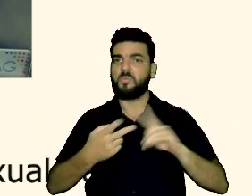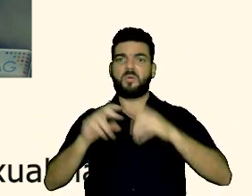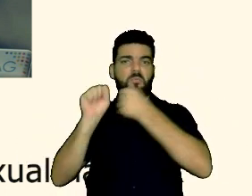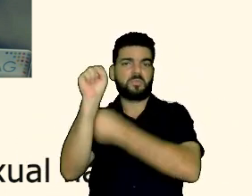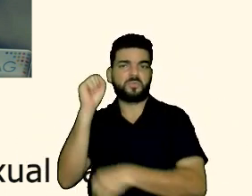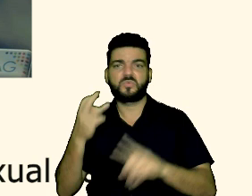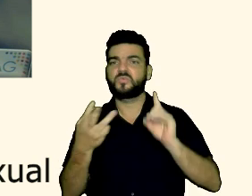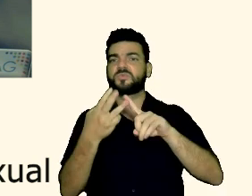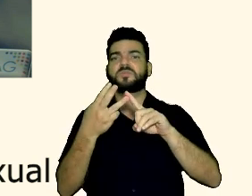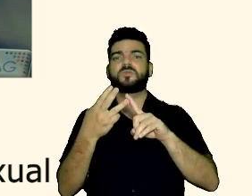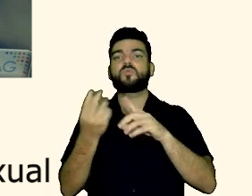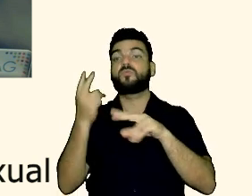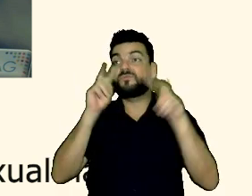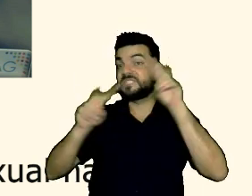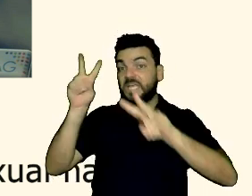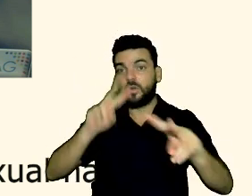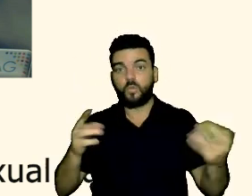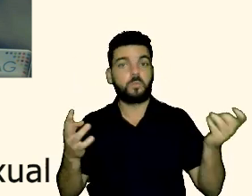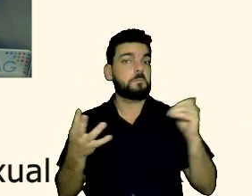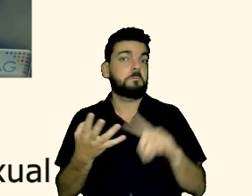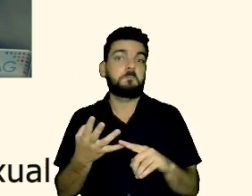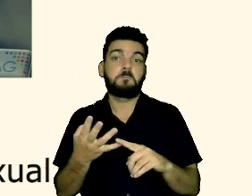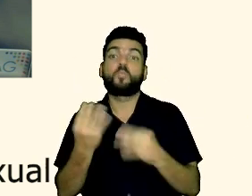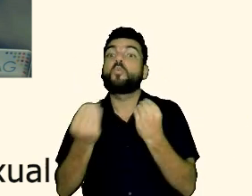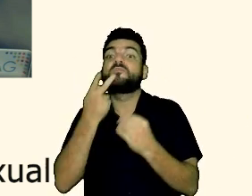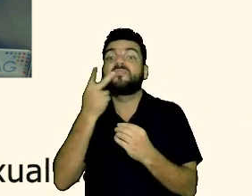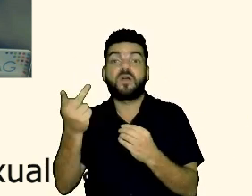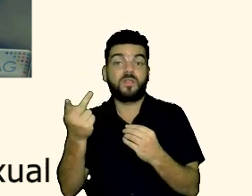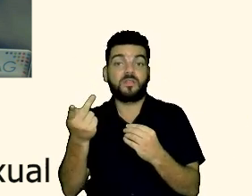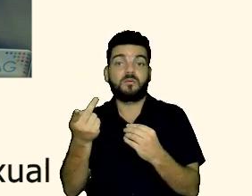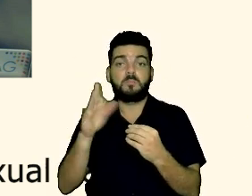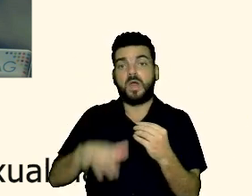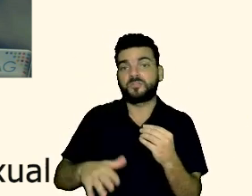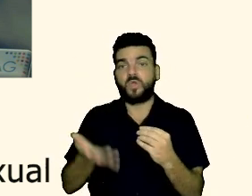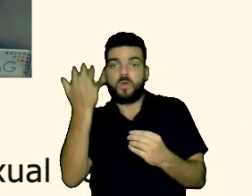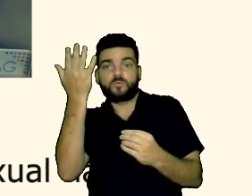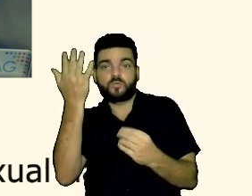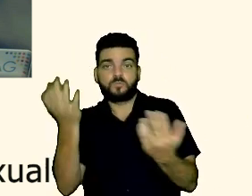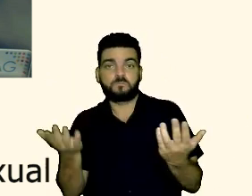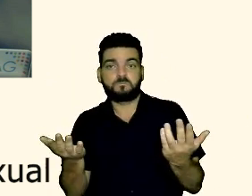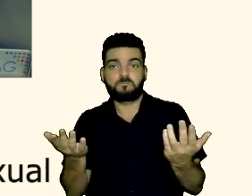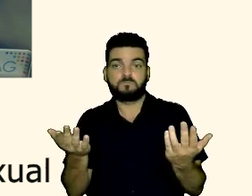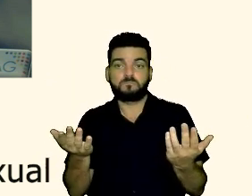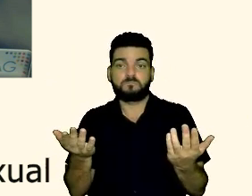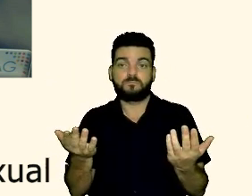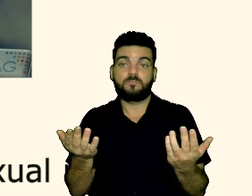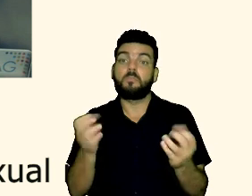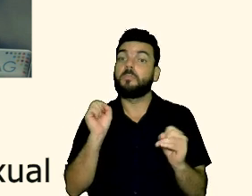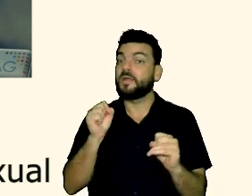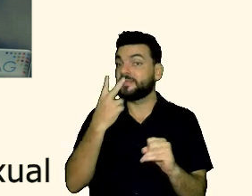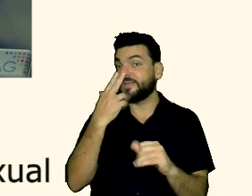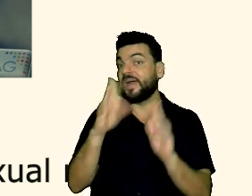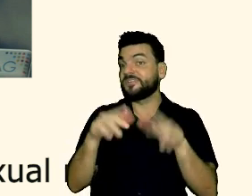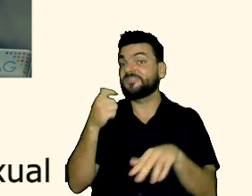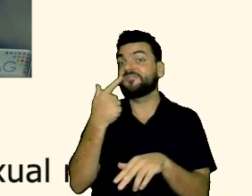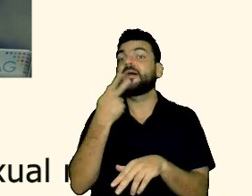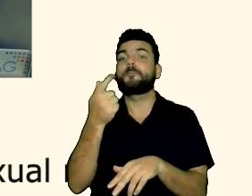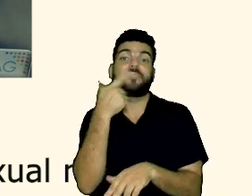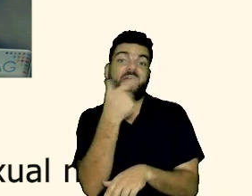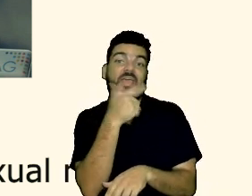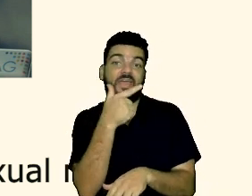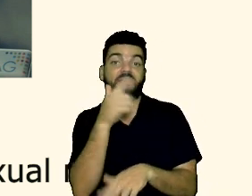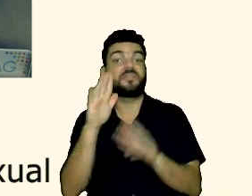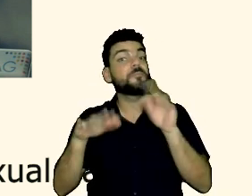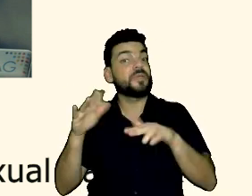que levado para o lado errado, a gente vai para a ironia, muitas vezes, na ênfase. Muitas situações as pessoas